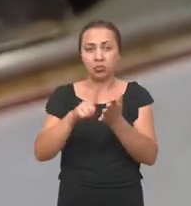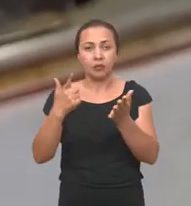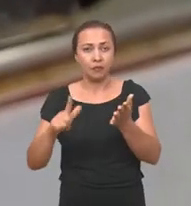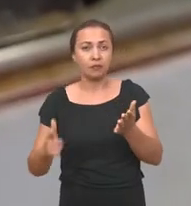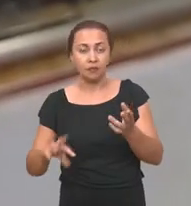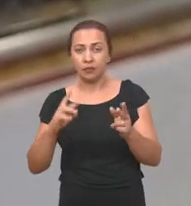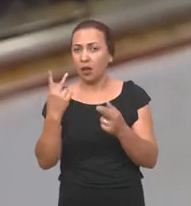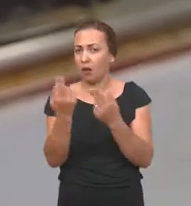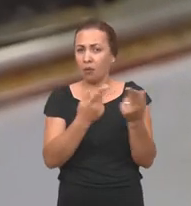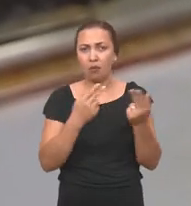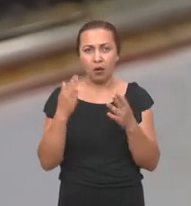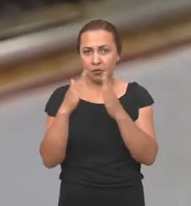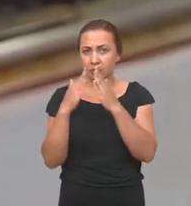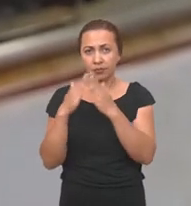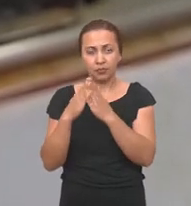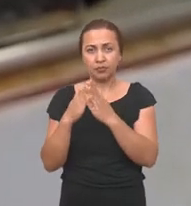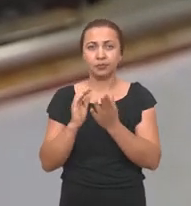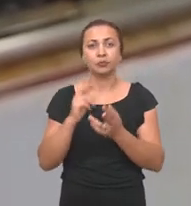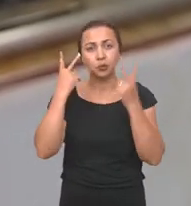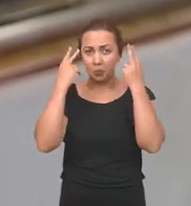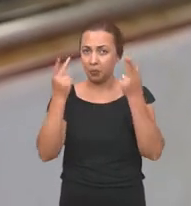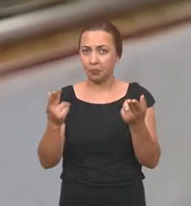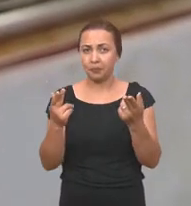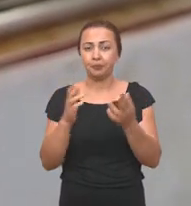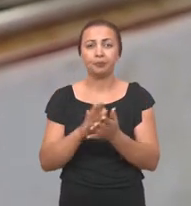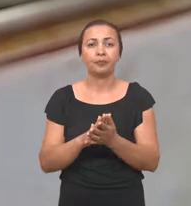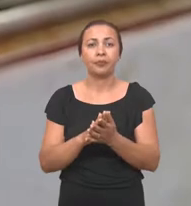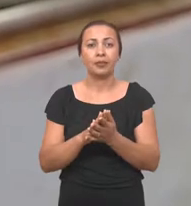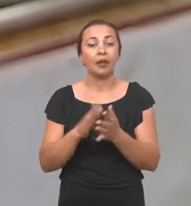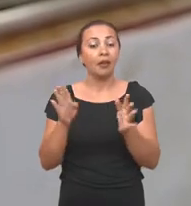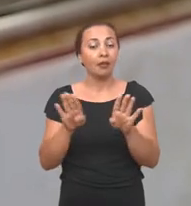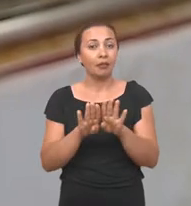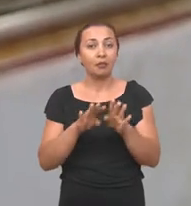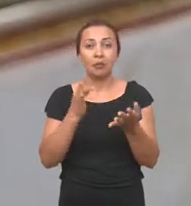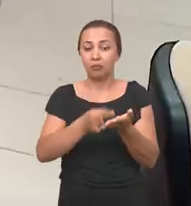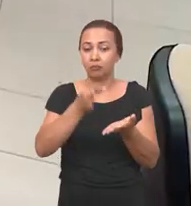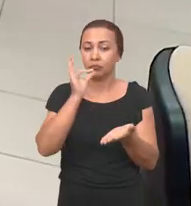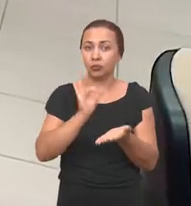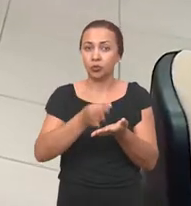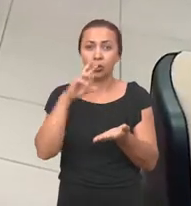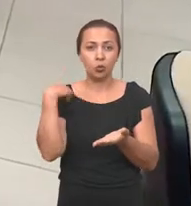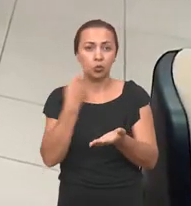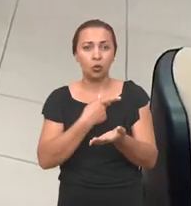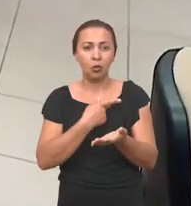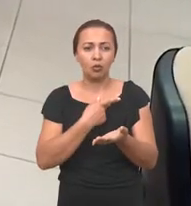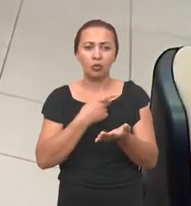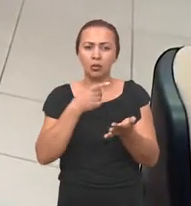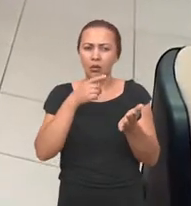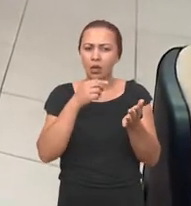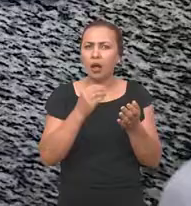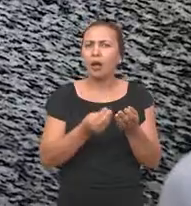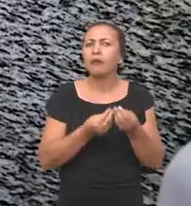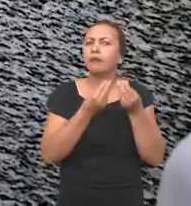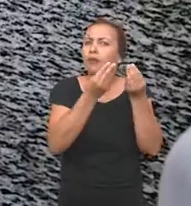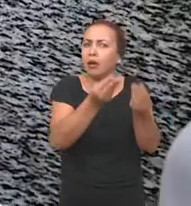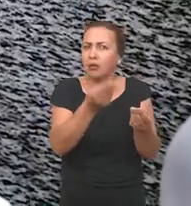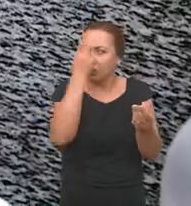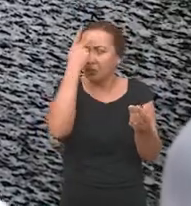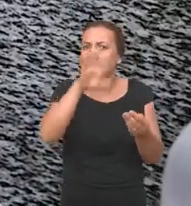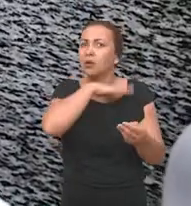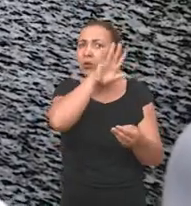um chá, igual o chá que a gente prepara em casa, né? E aí esse chá nós testamos em animais